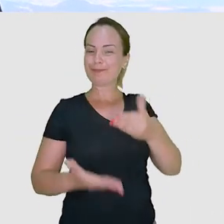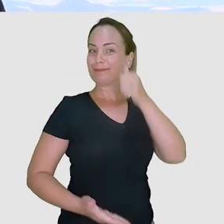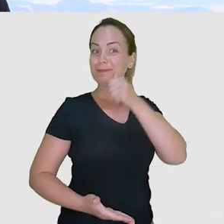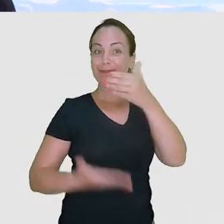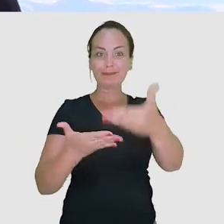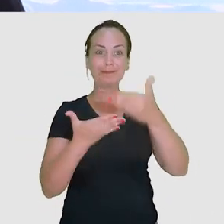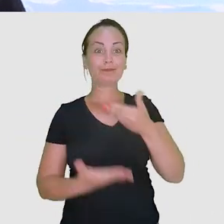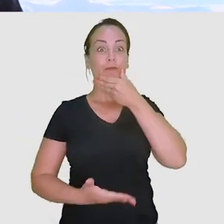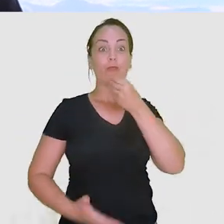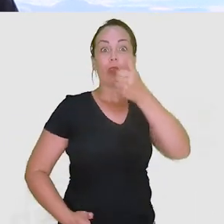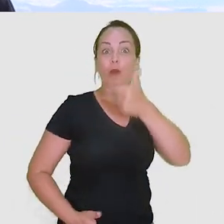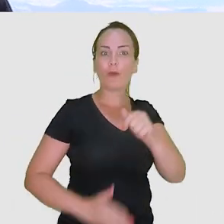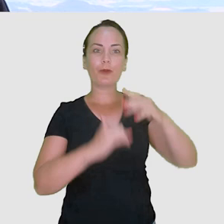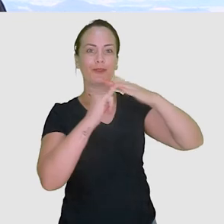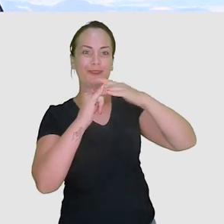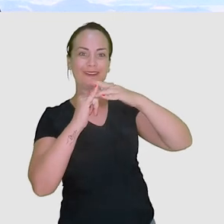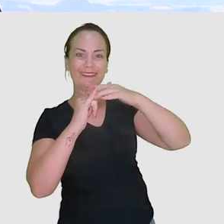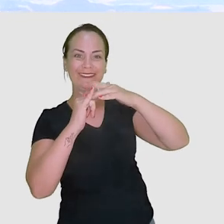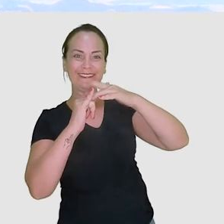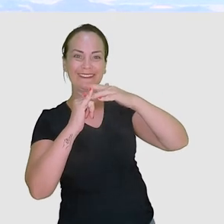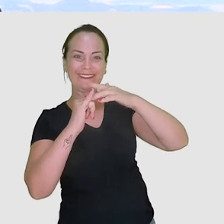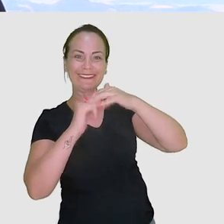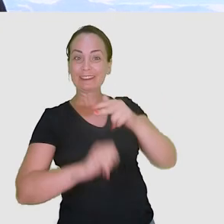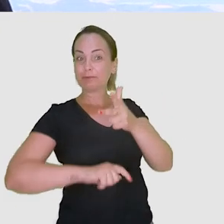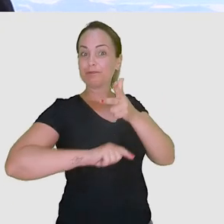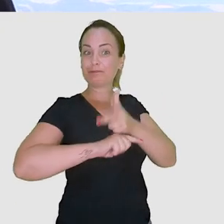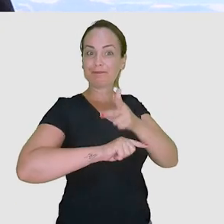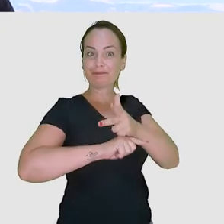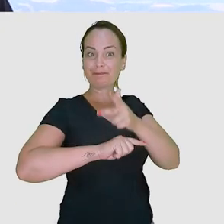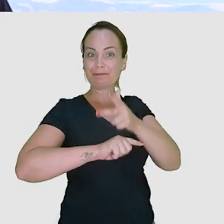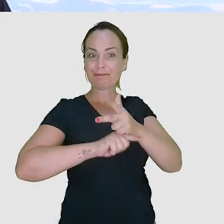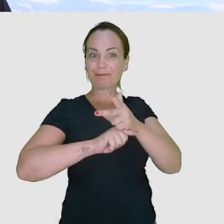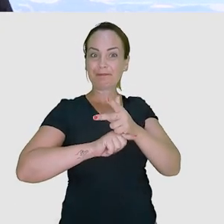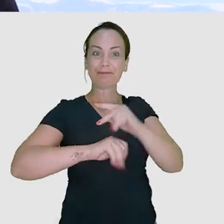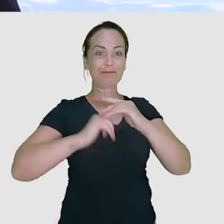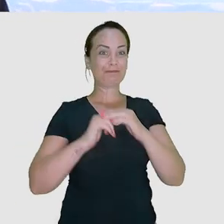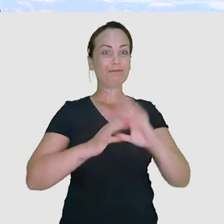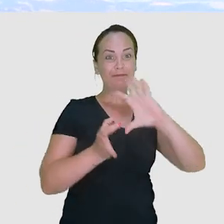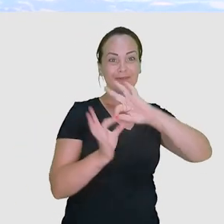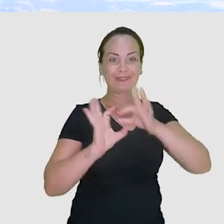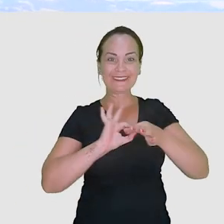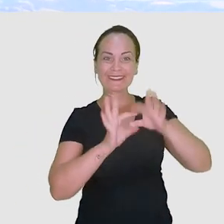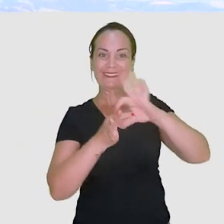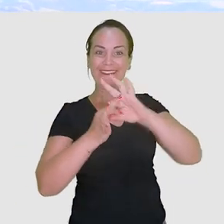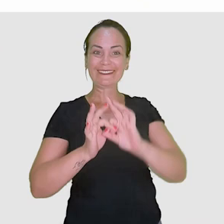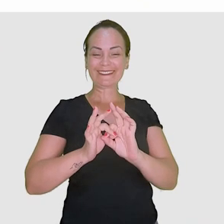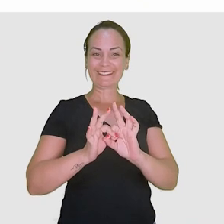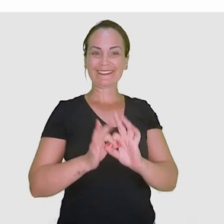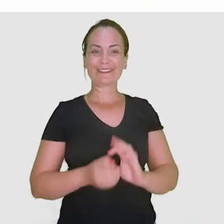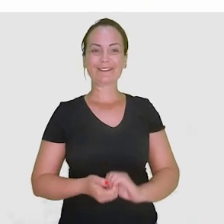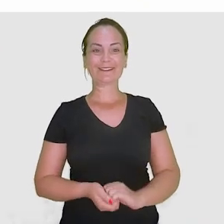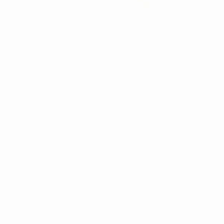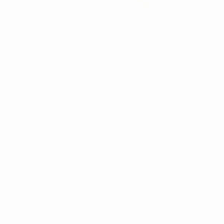a mais uma transmissão do canal do Osh no YouTube, do programa Ciência e Cultura, vamos brincar!